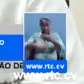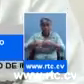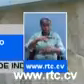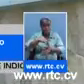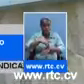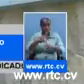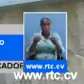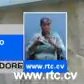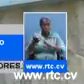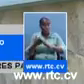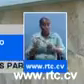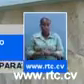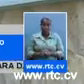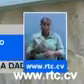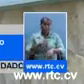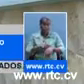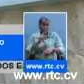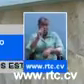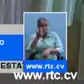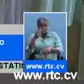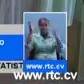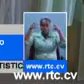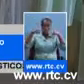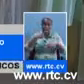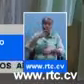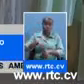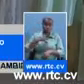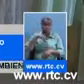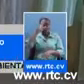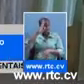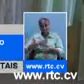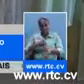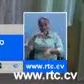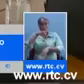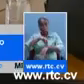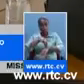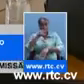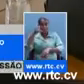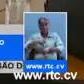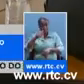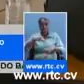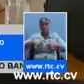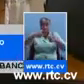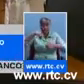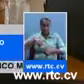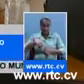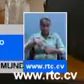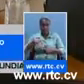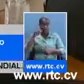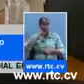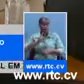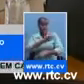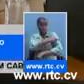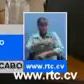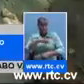acelerada. Em tempos de pouca chuva, multiplicam-se casos de paludismo na cidade da Praia. Um paradoxo que a delegada de saúde da